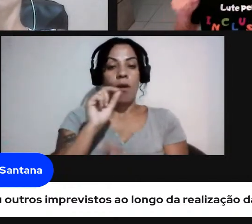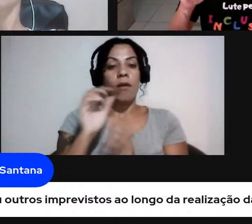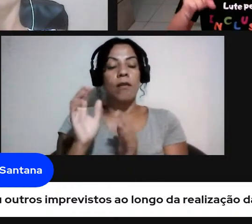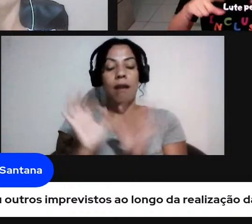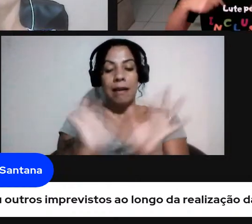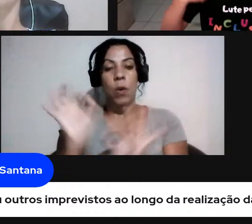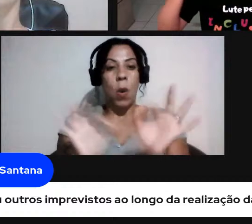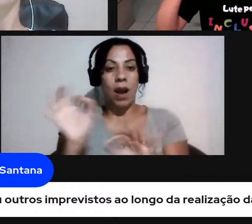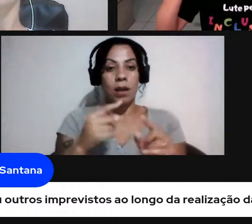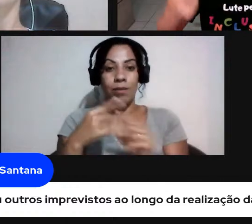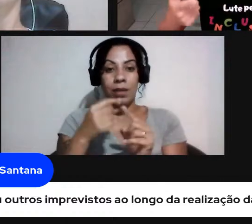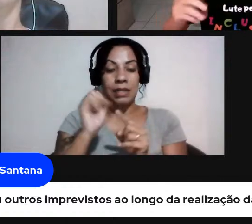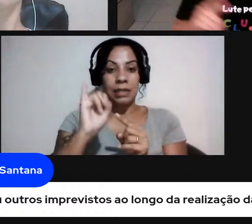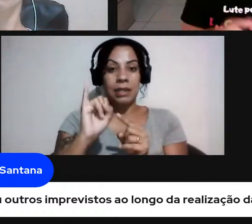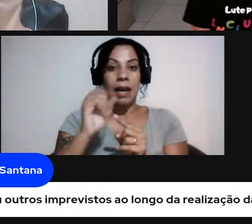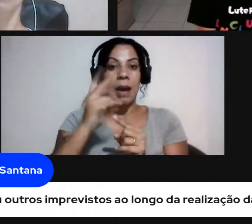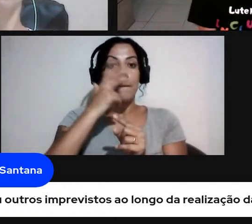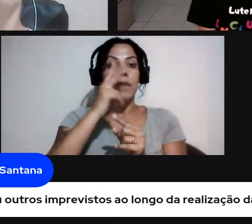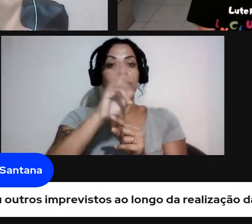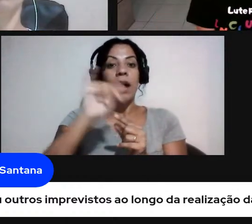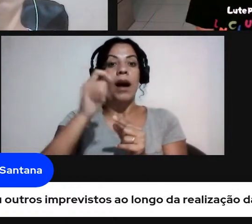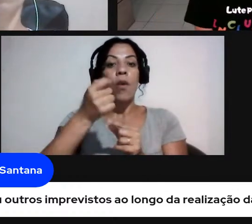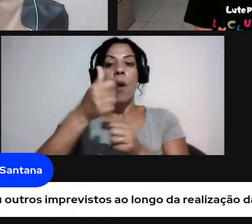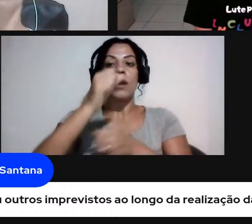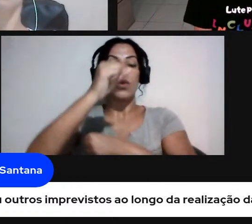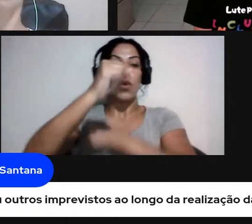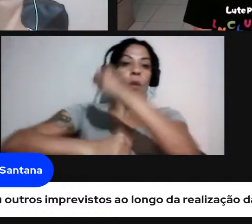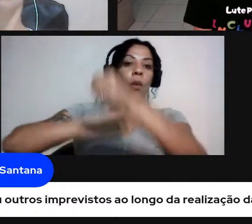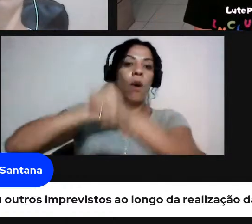organização, porque senão eu ia virar o ano, eu não podia